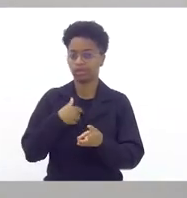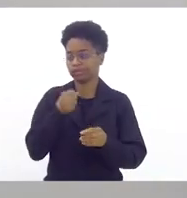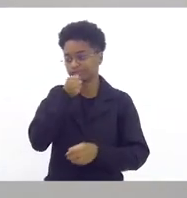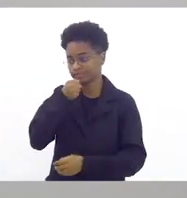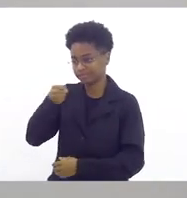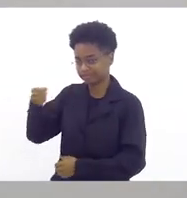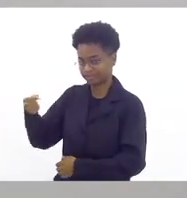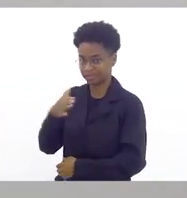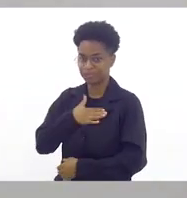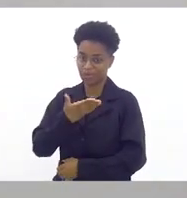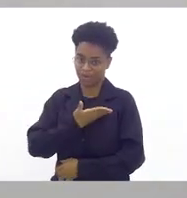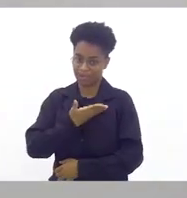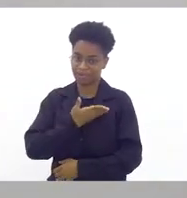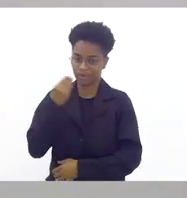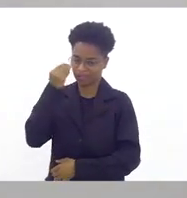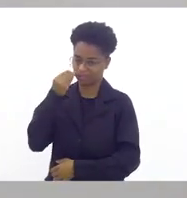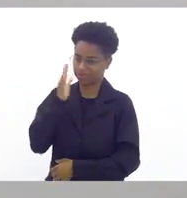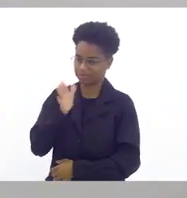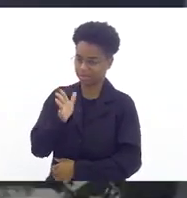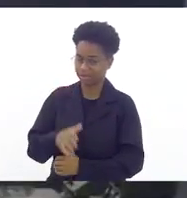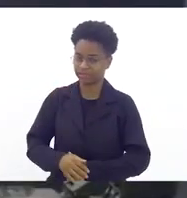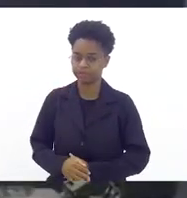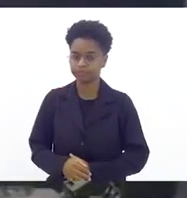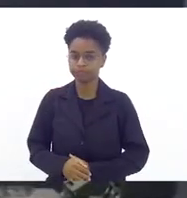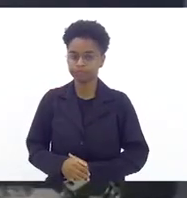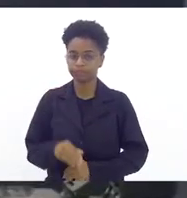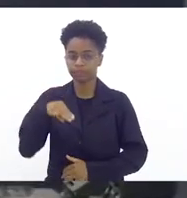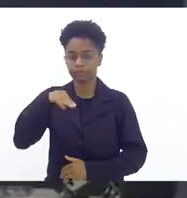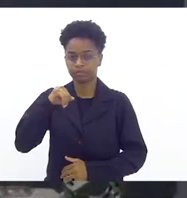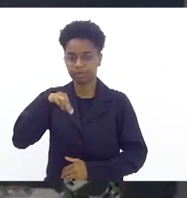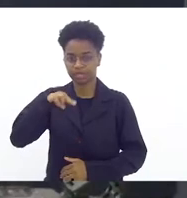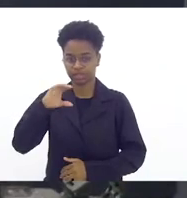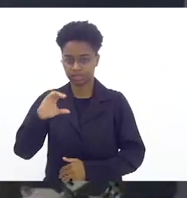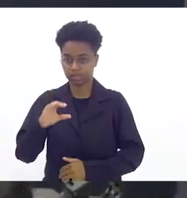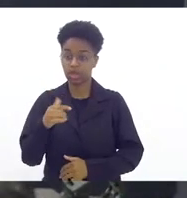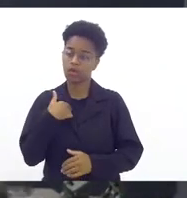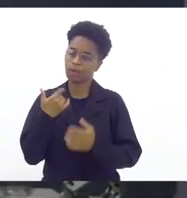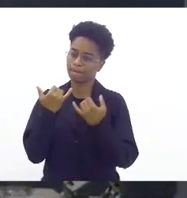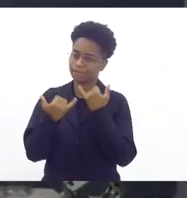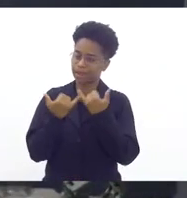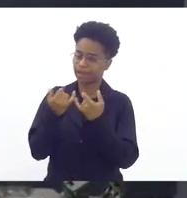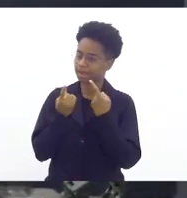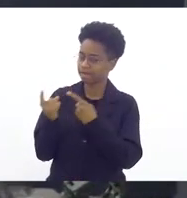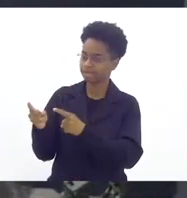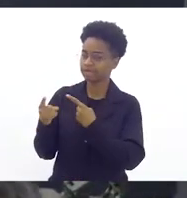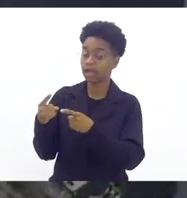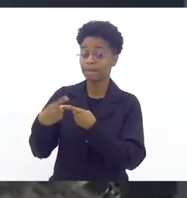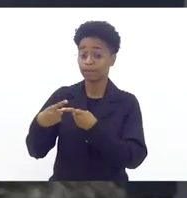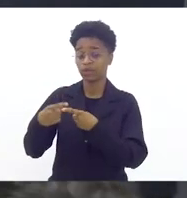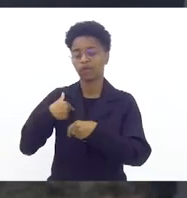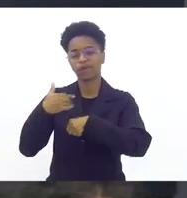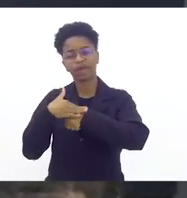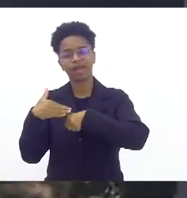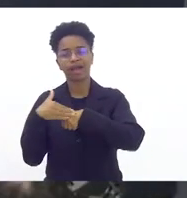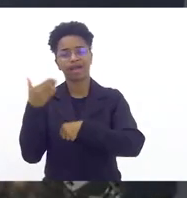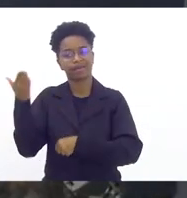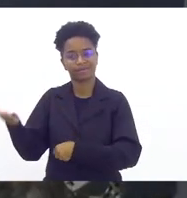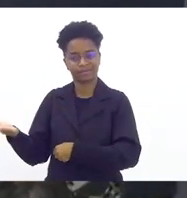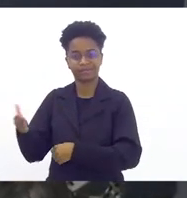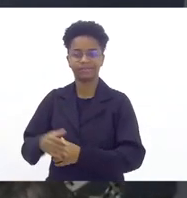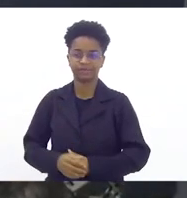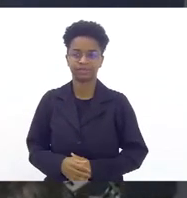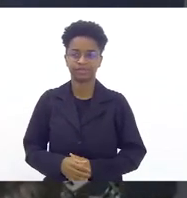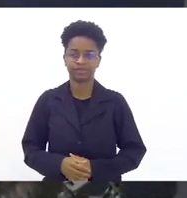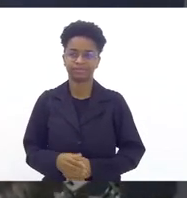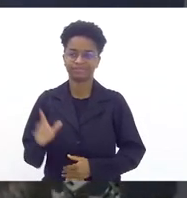meu amigo, o meu decano, o deputado Carlos Mink. Olha só, pessoal, eu brinco assim com o Carlos Mink, porque eu tenho um carinho muito grande por ele. É